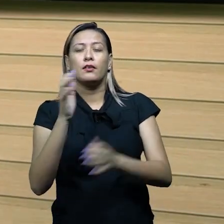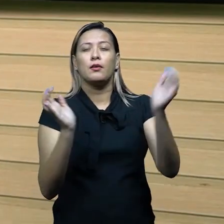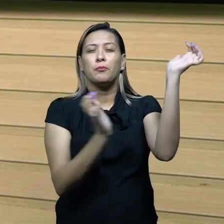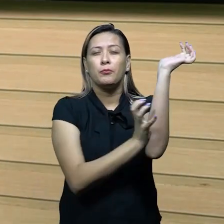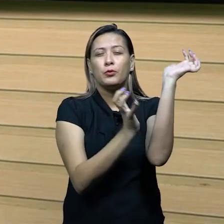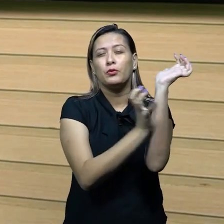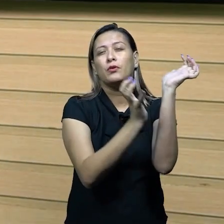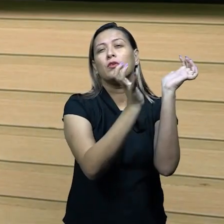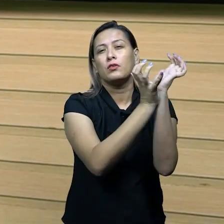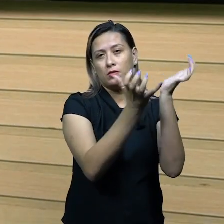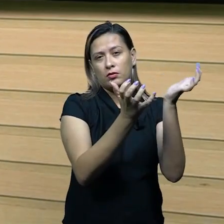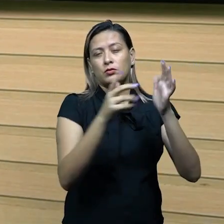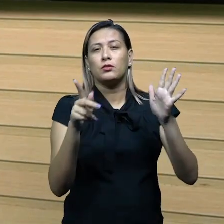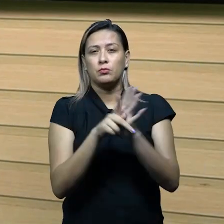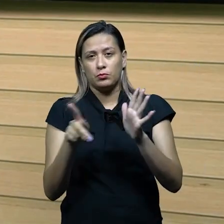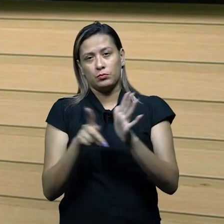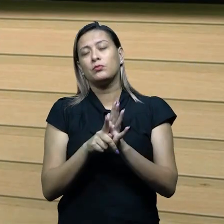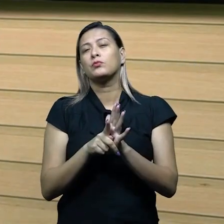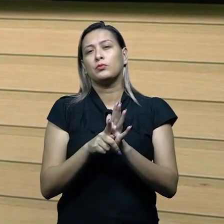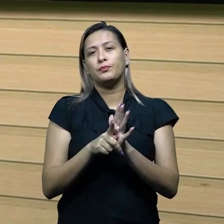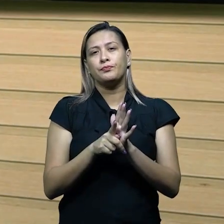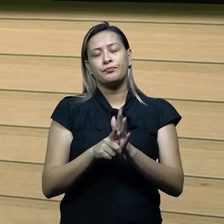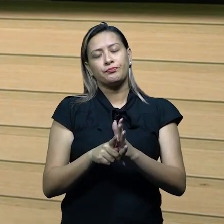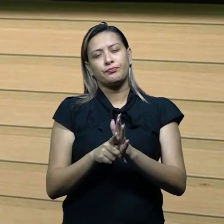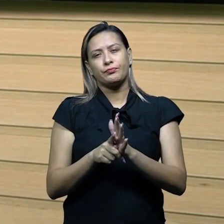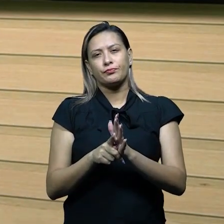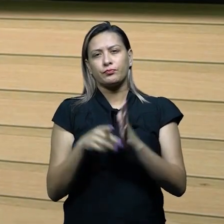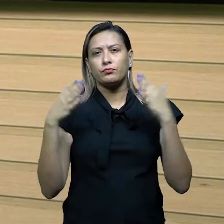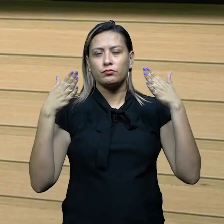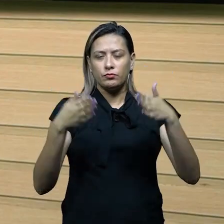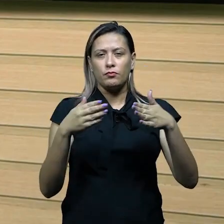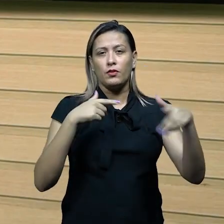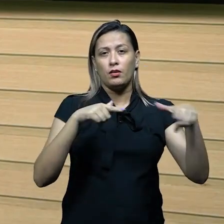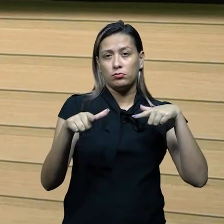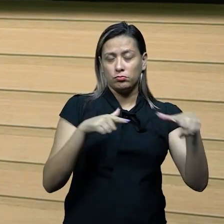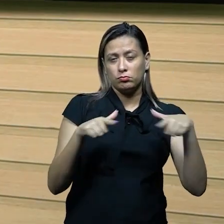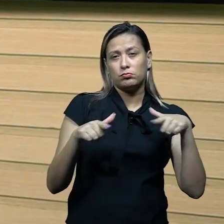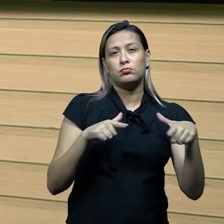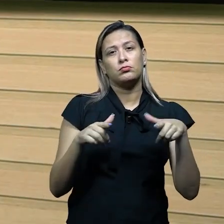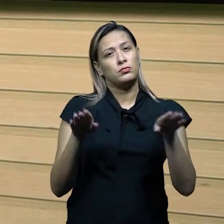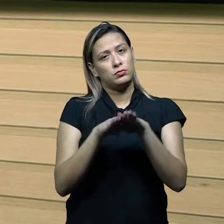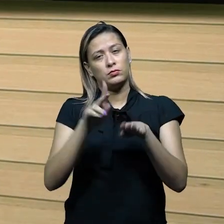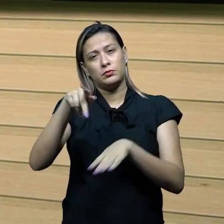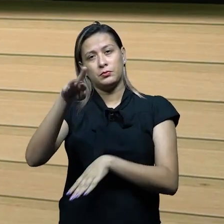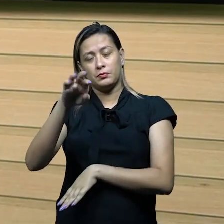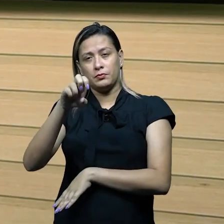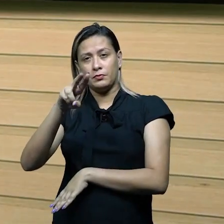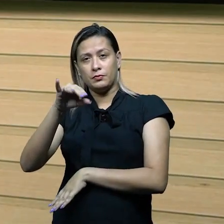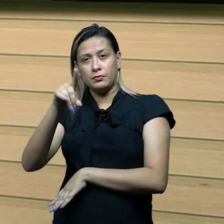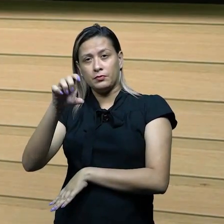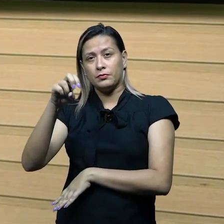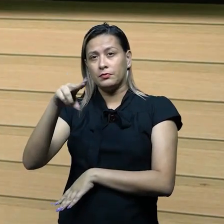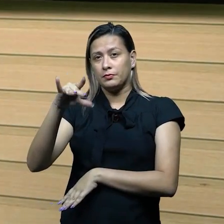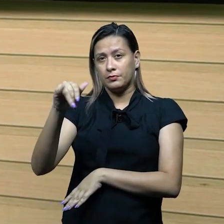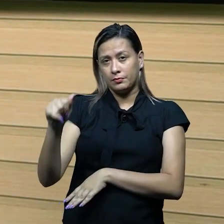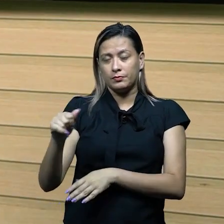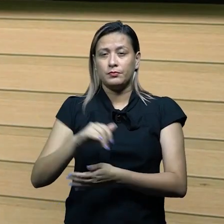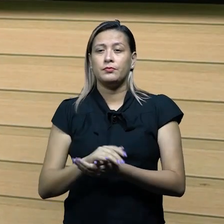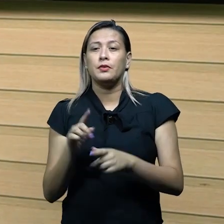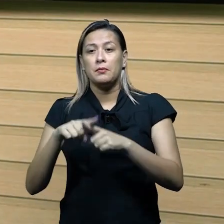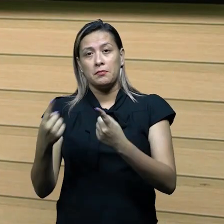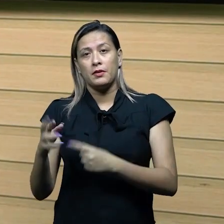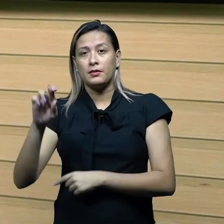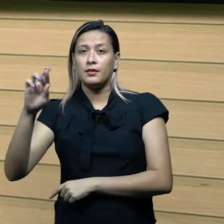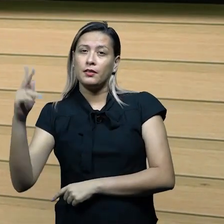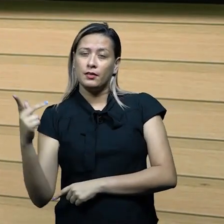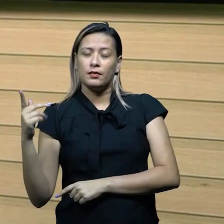burocrática, que cuida das questões trabalhistas e previdenciárias. E nessa disciplina nós vamos entender que o RH é uma coisa muito